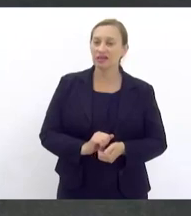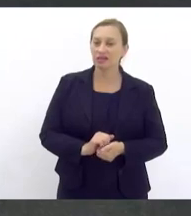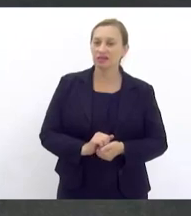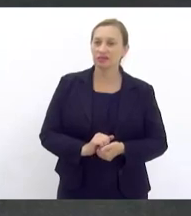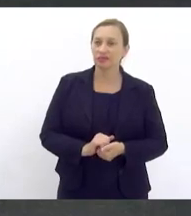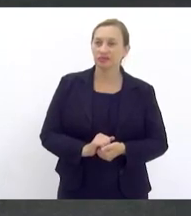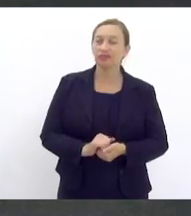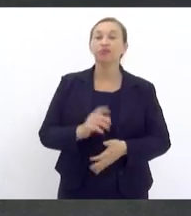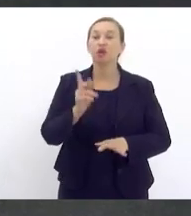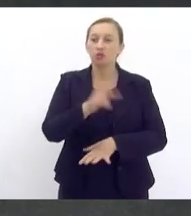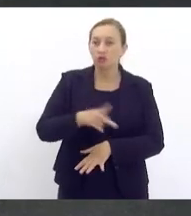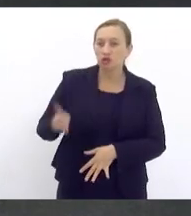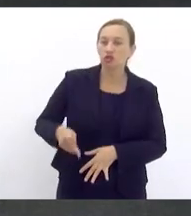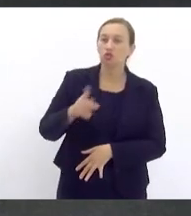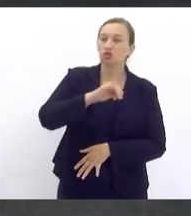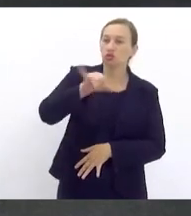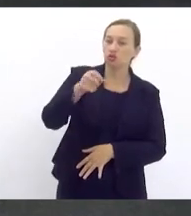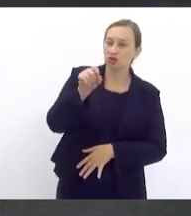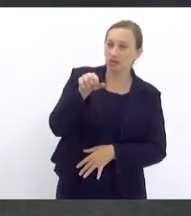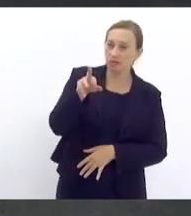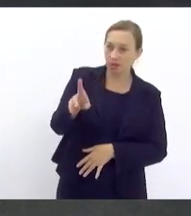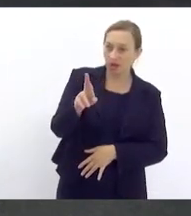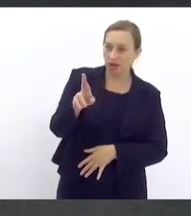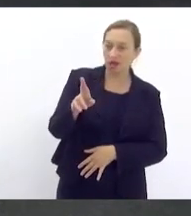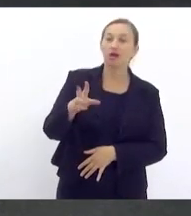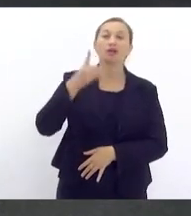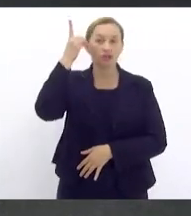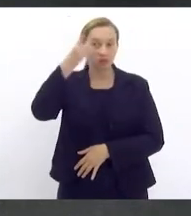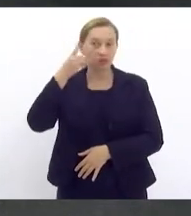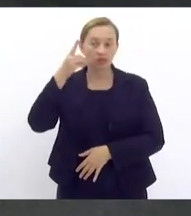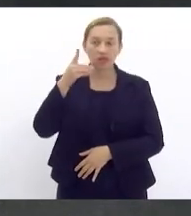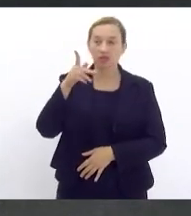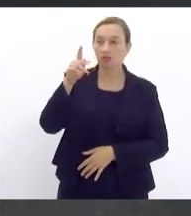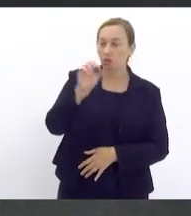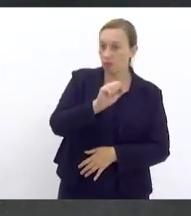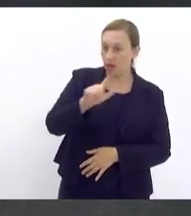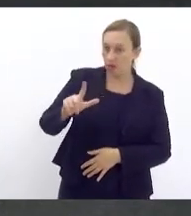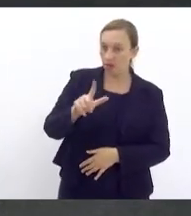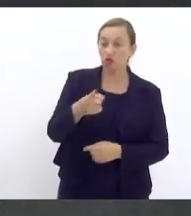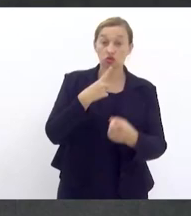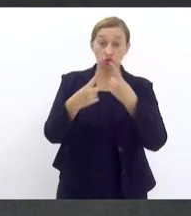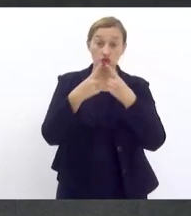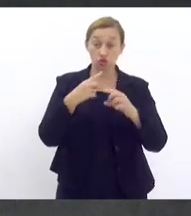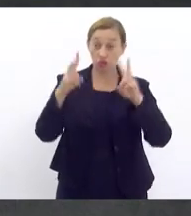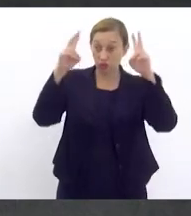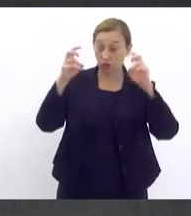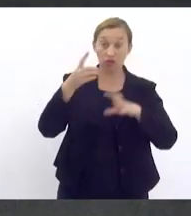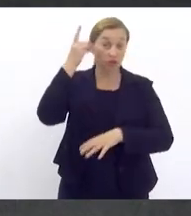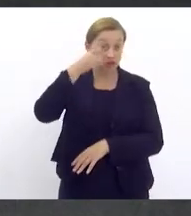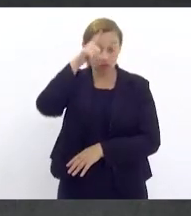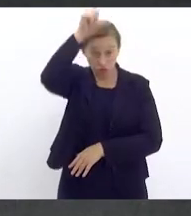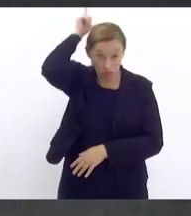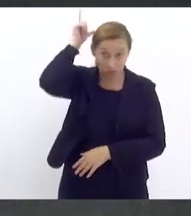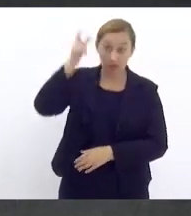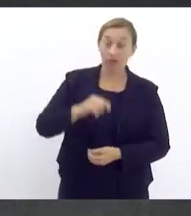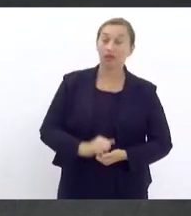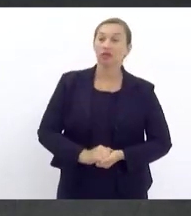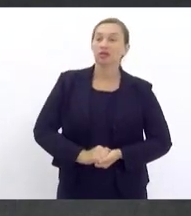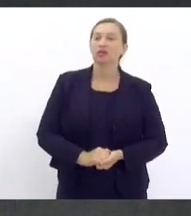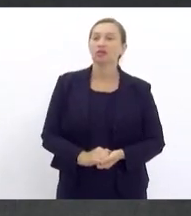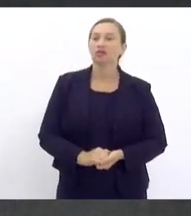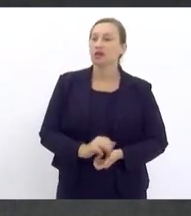Professor Josemar Deputado Yuri Deputado Paul Bell que discutiu a matéria também Deputado Luiz Paulo a gente